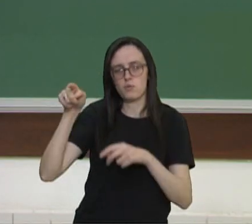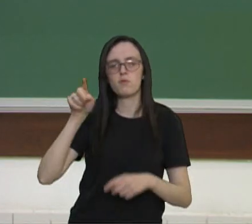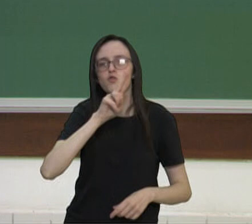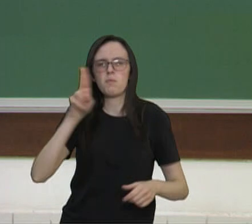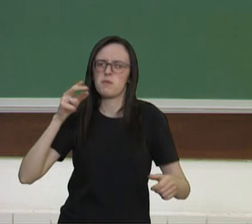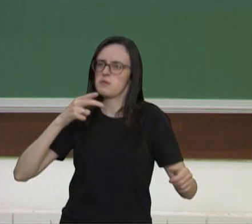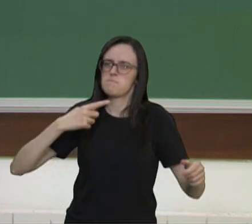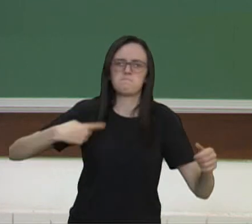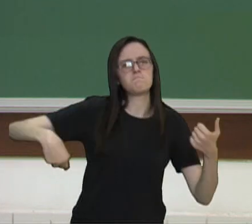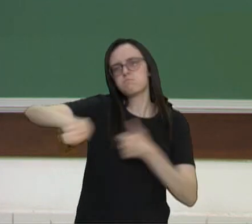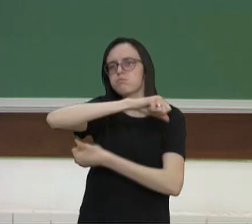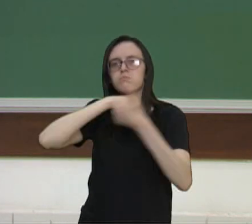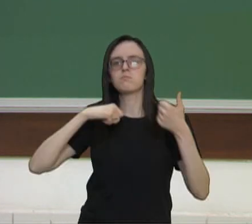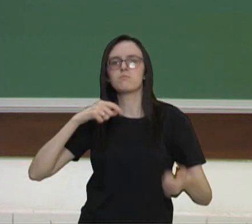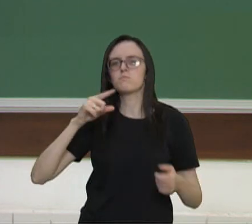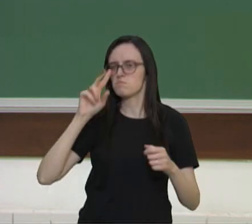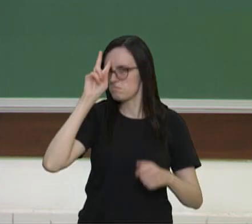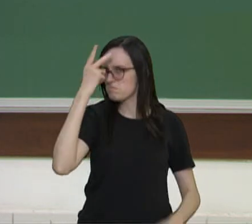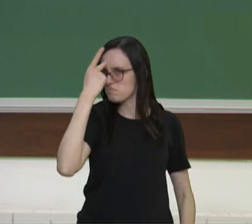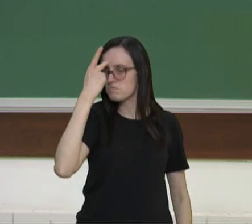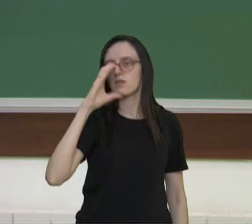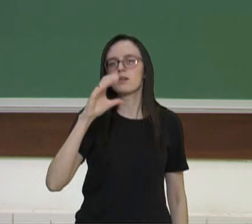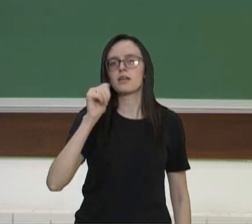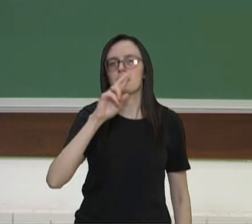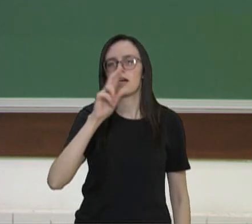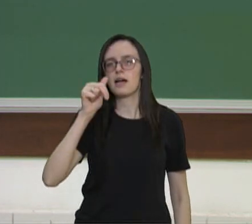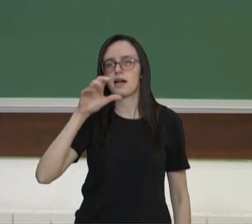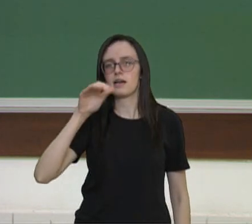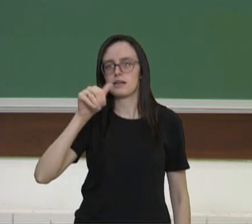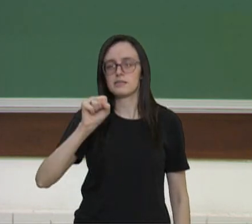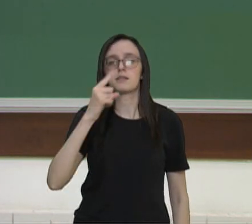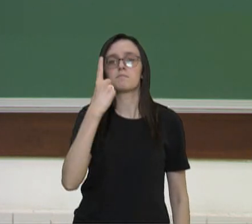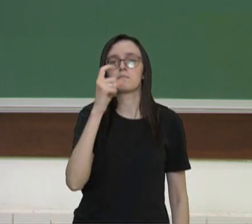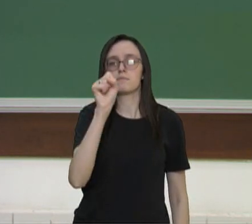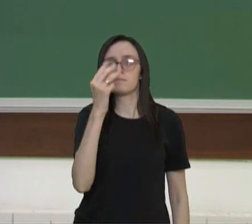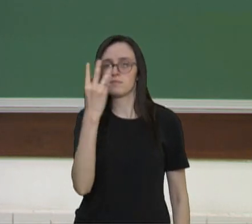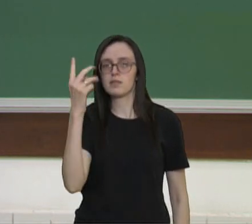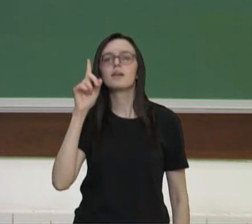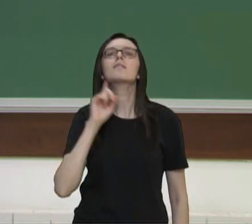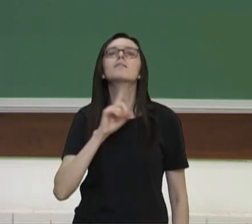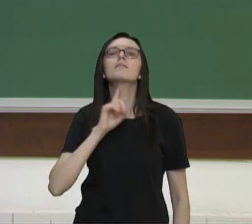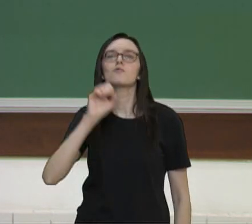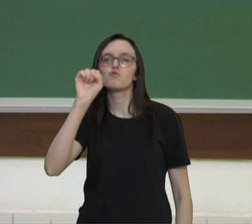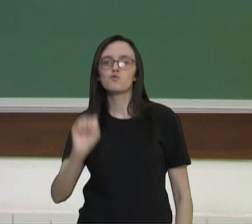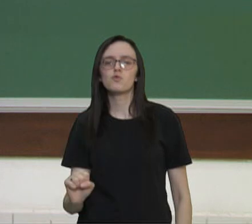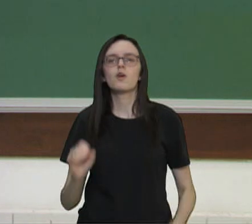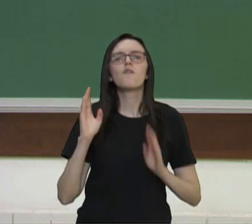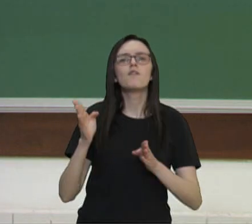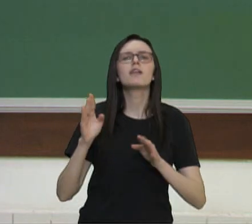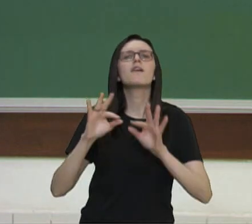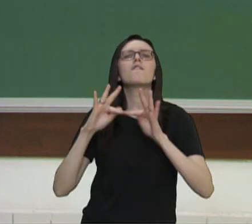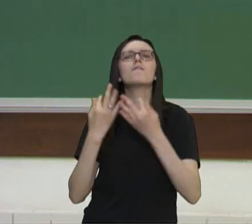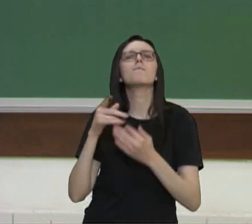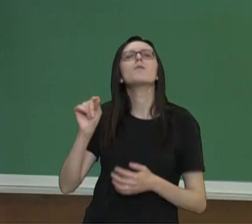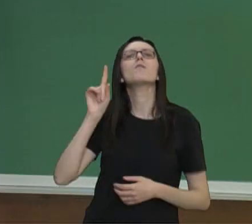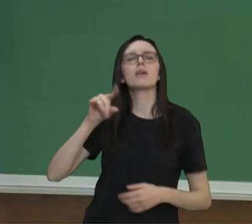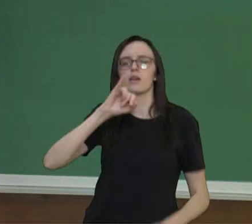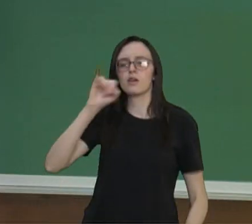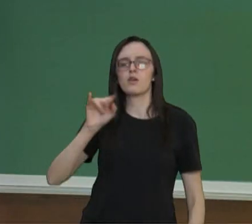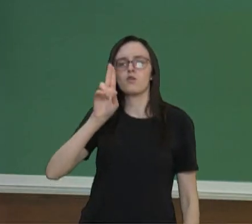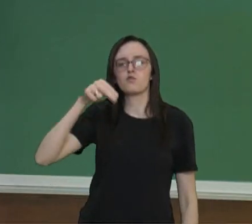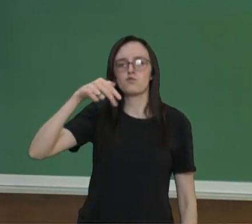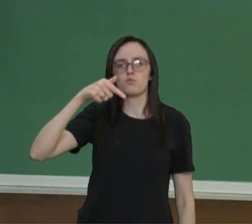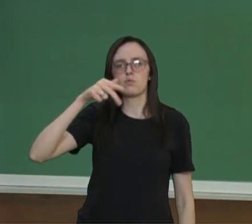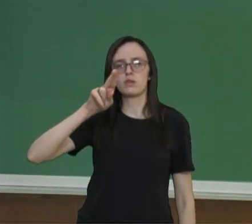de Carrancas, sul de Minas Gerais, em 1833, nas fazendas da família Junqueira, fazendas